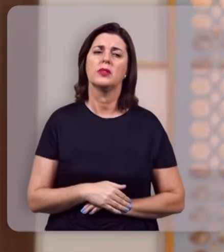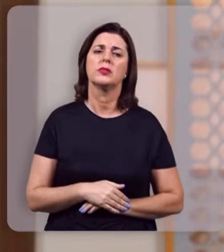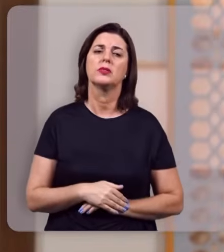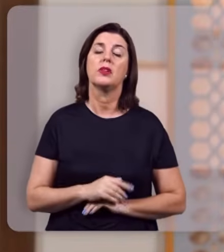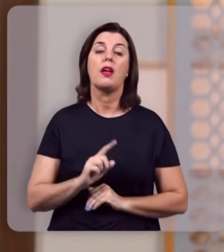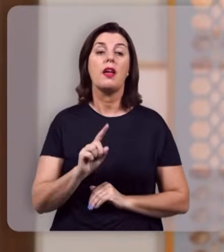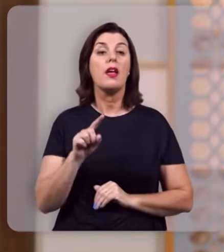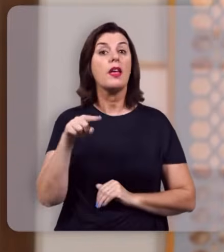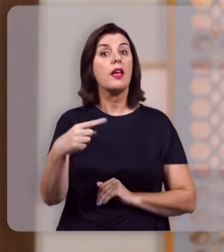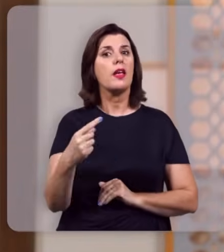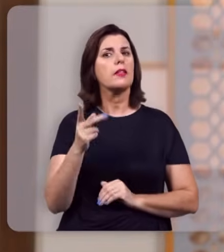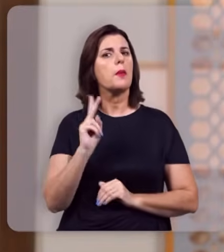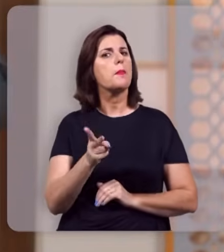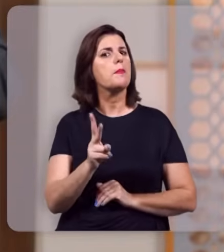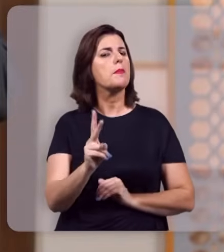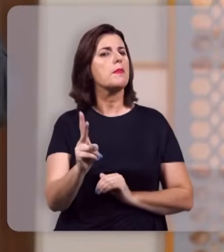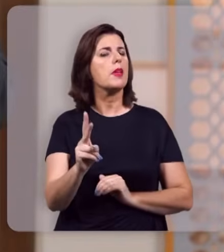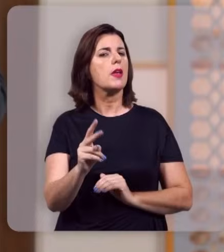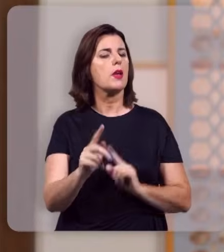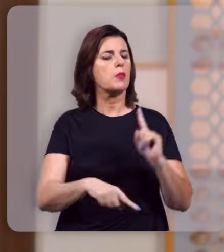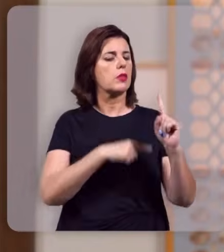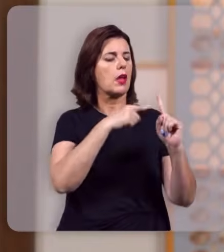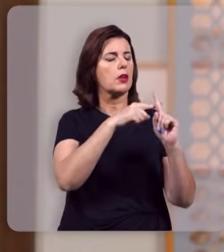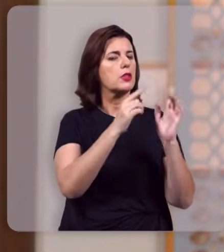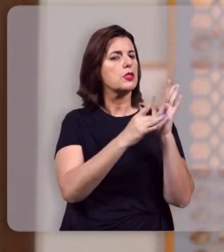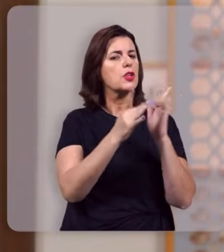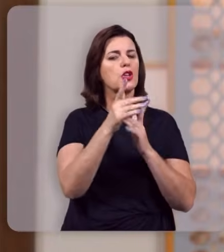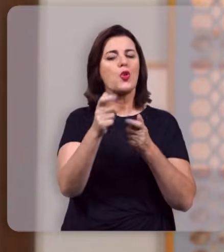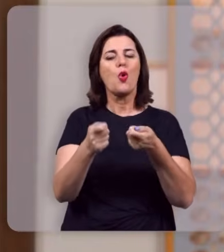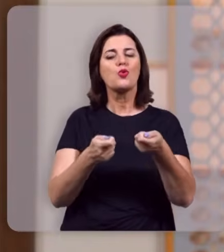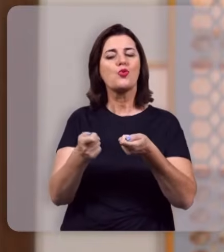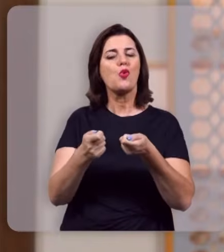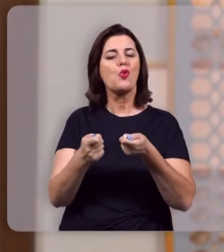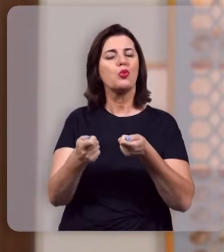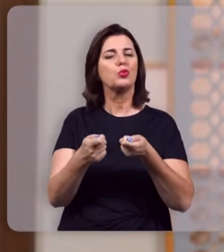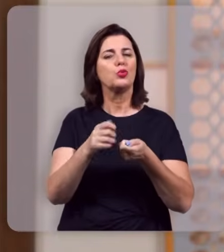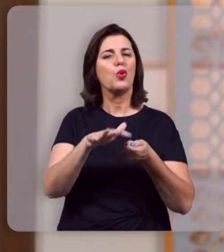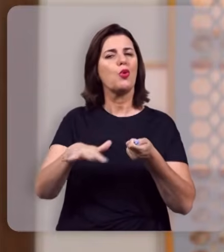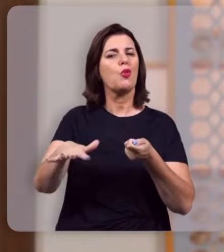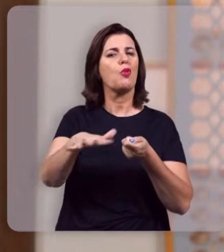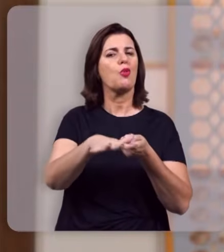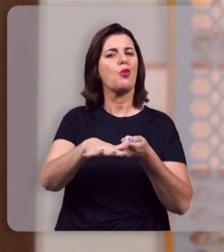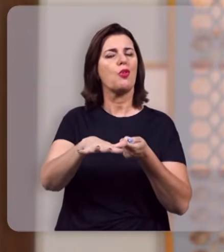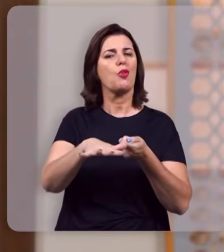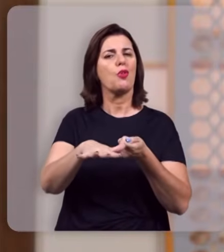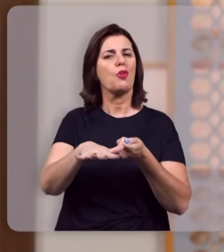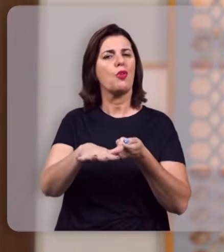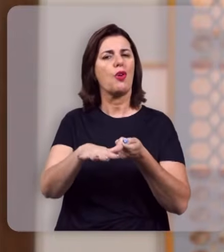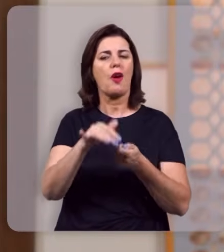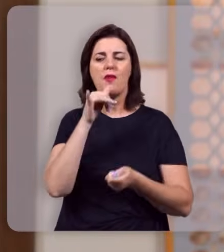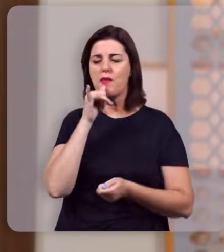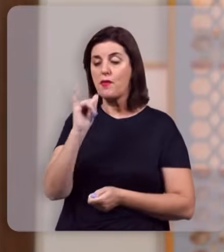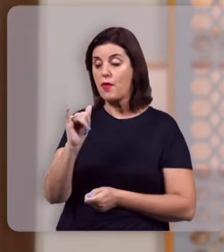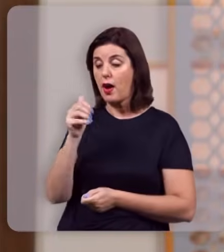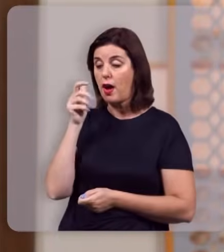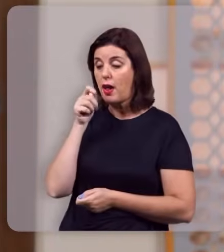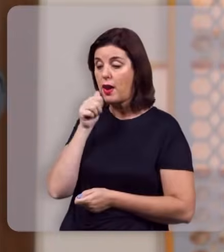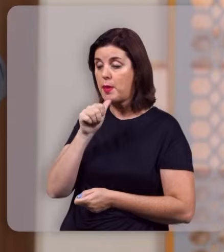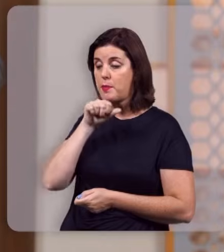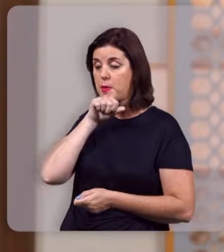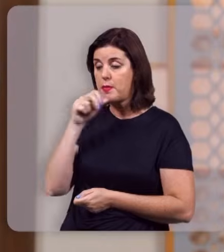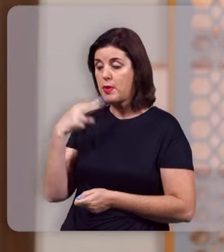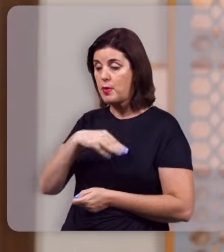E então, mesmo na cruz, Jesus é quem está no controle da situação. E ele se dirige à sua mãe e